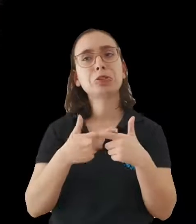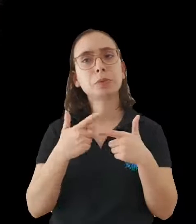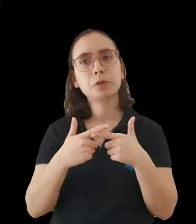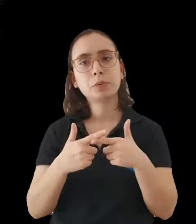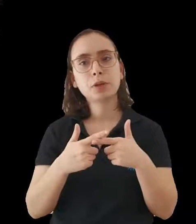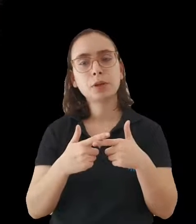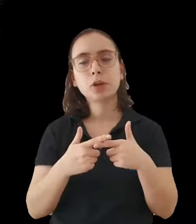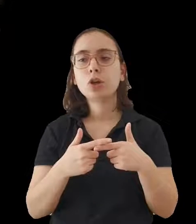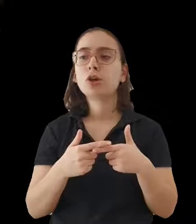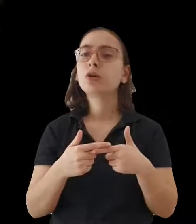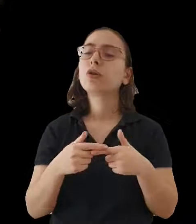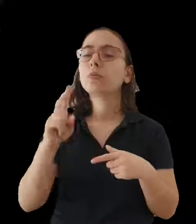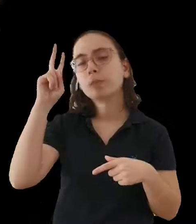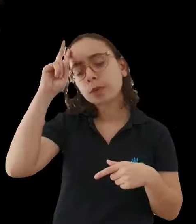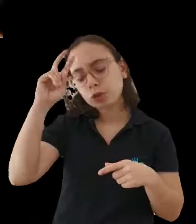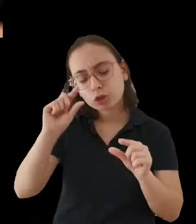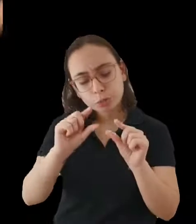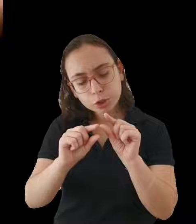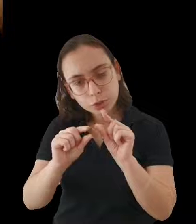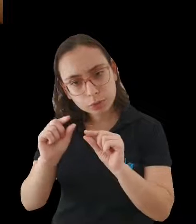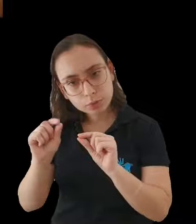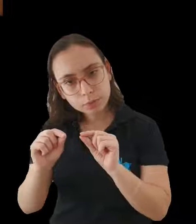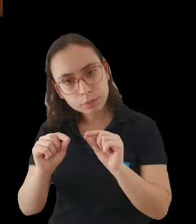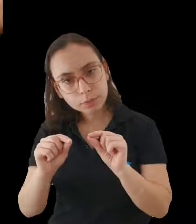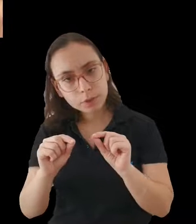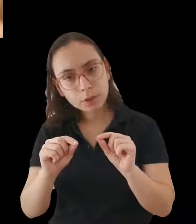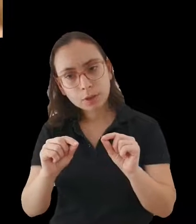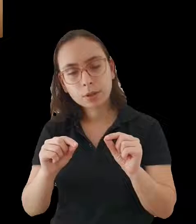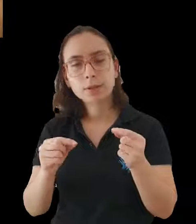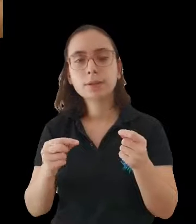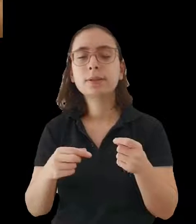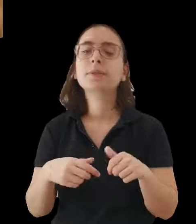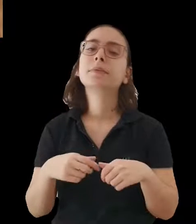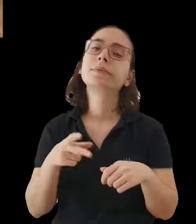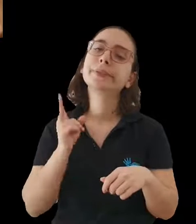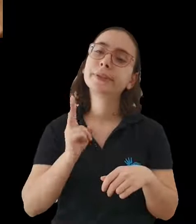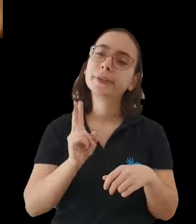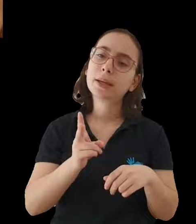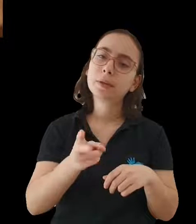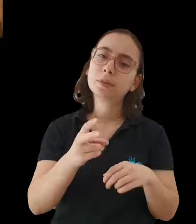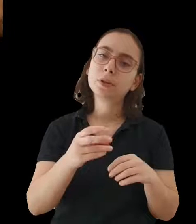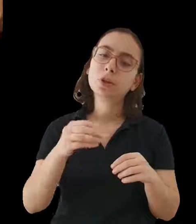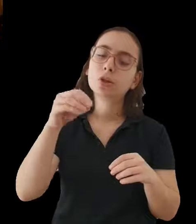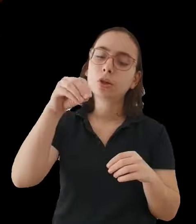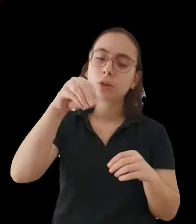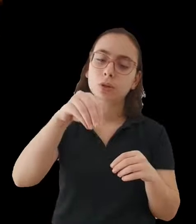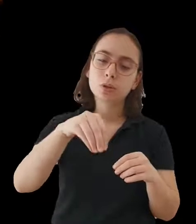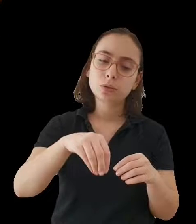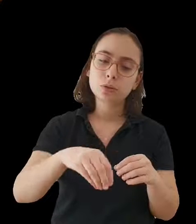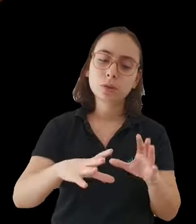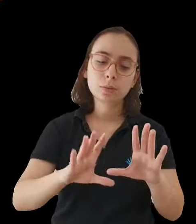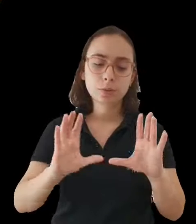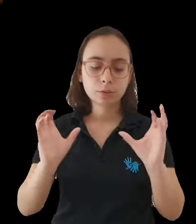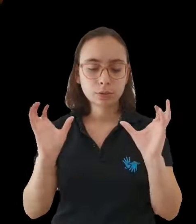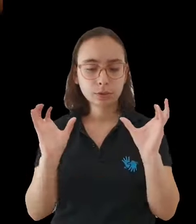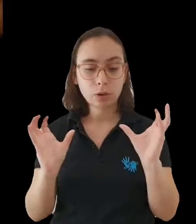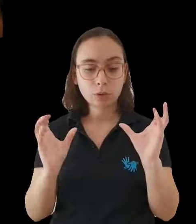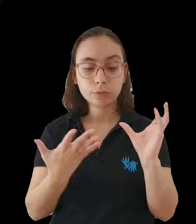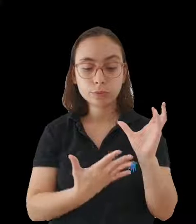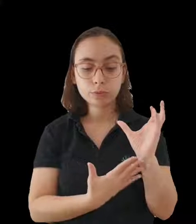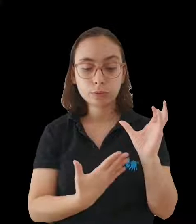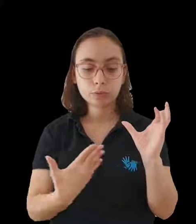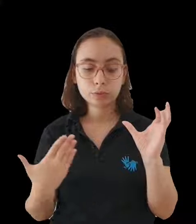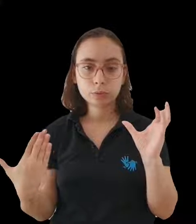os adereços são pequenininhos, o ideal é que vocês levem sempre eles para dentro do tapete com algum fundo. Então,